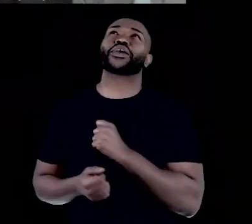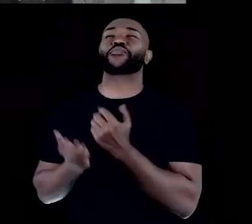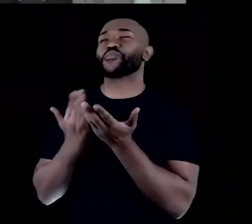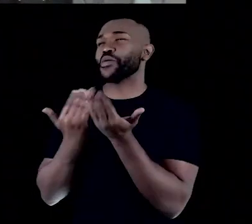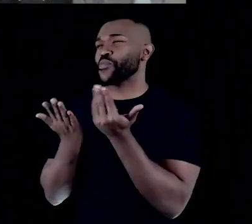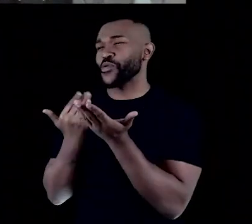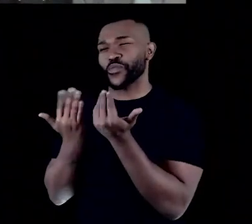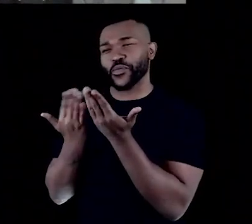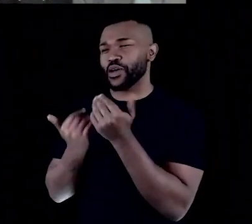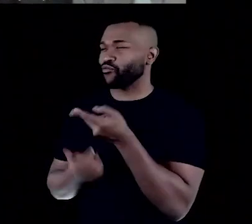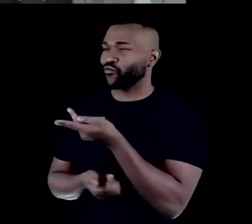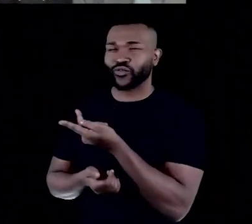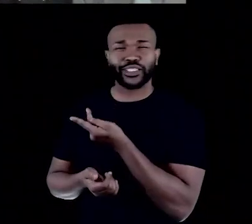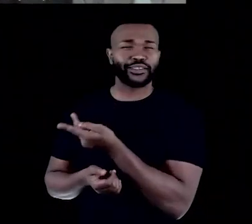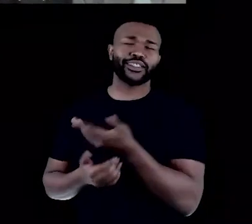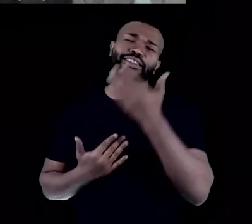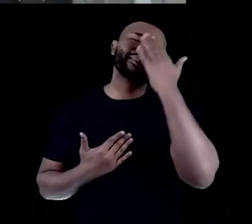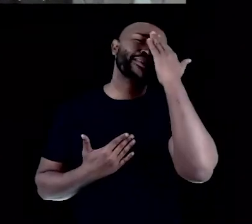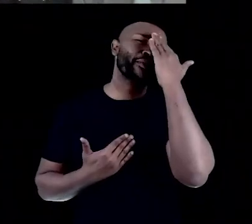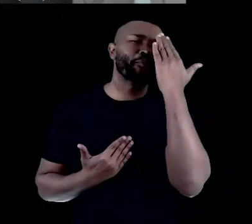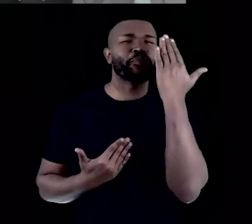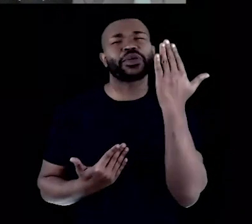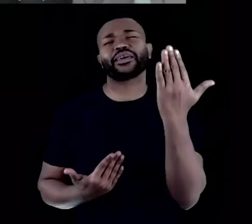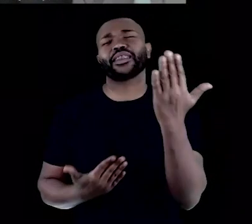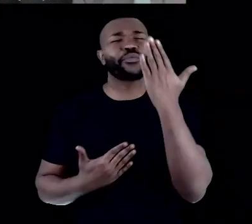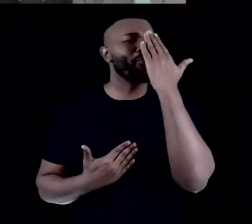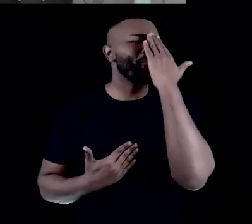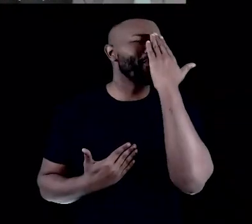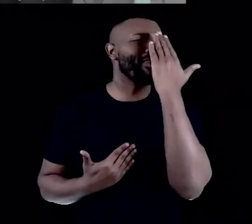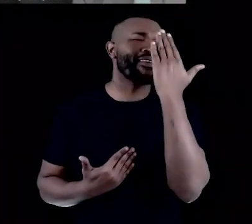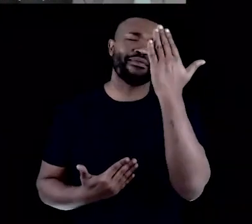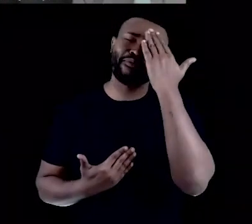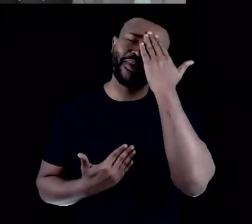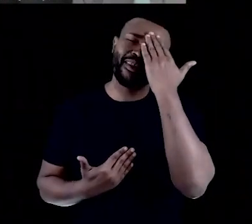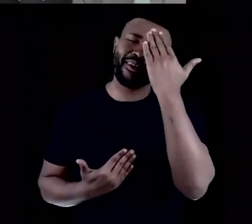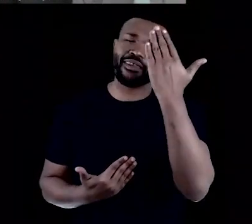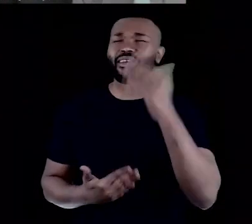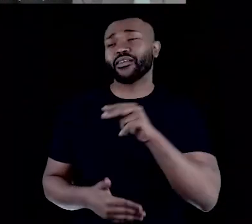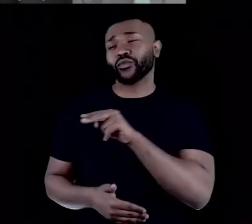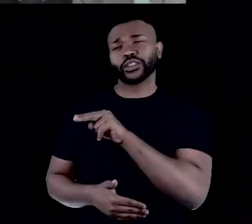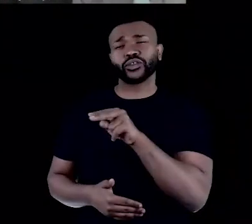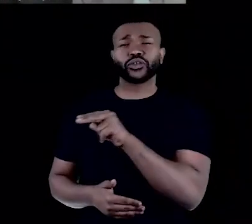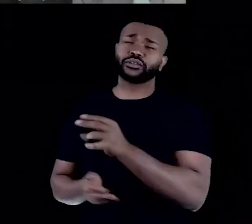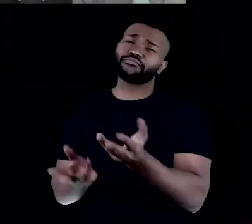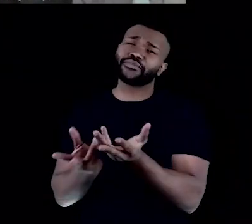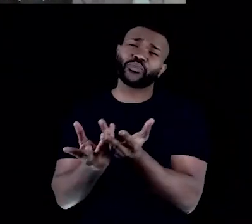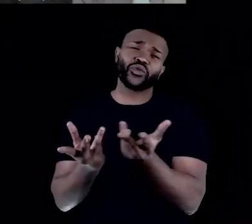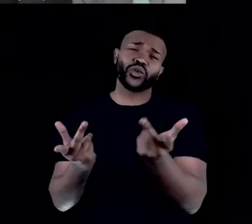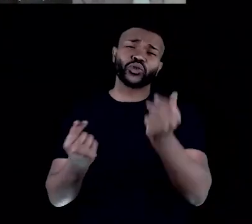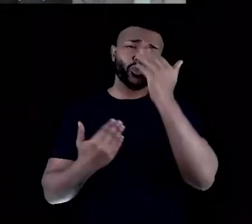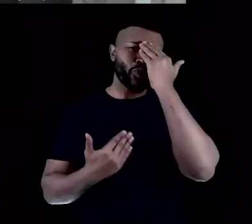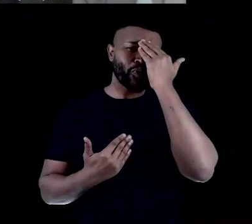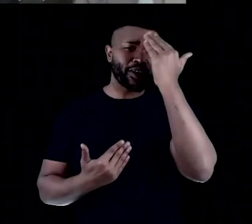amei muito conversar com vocês. Muitíssimo, muitíssimo obrigado, Bob, Arthur. Vocês são